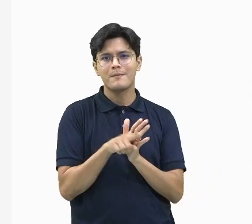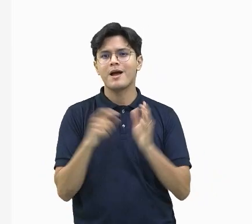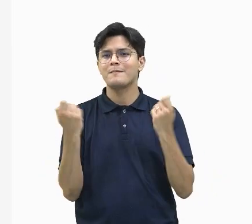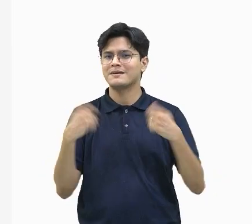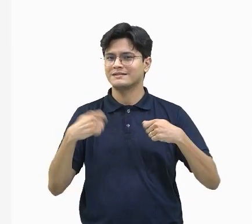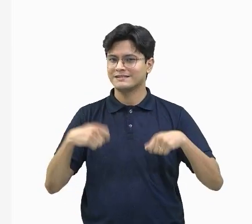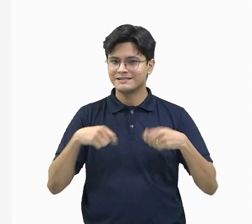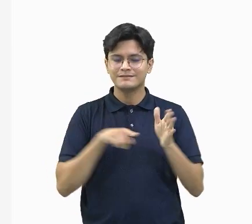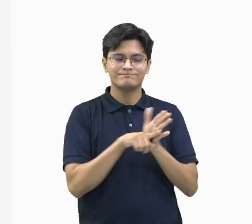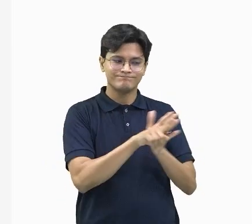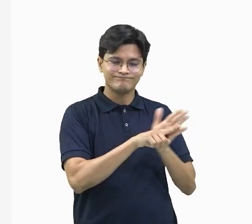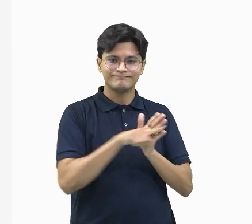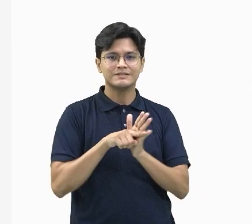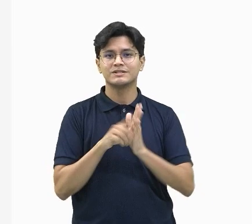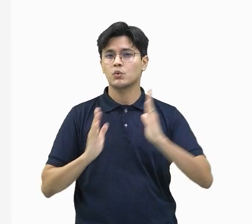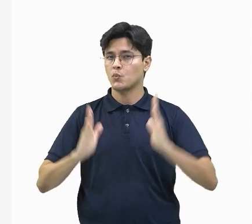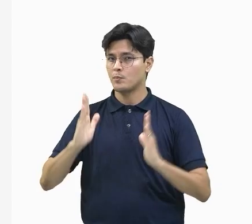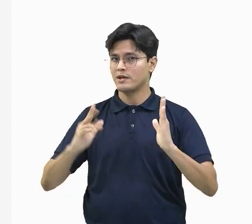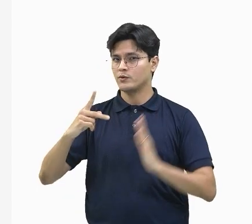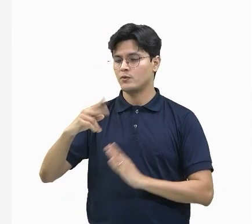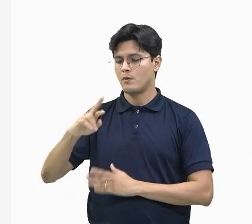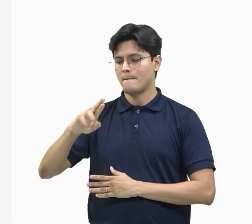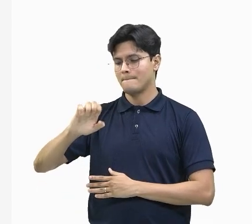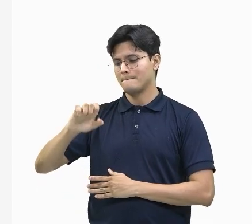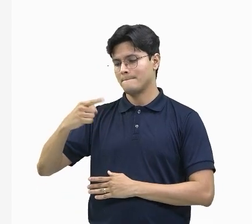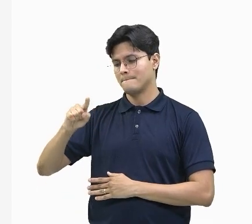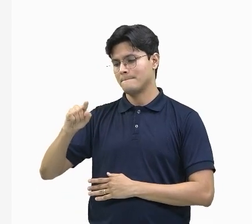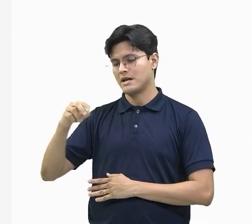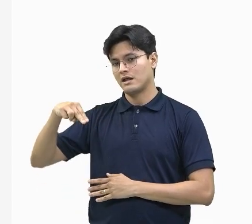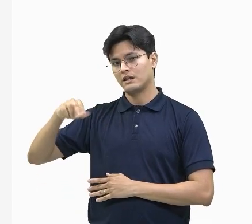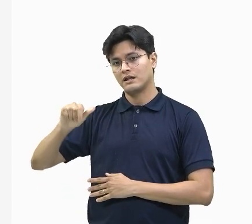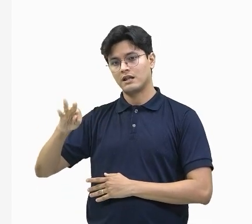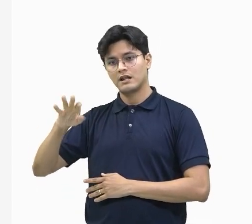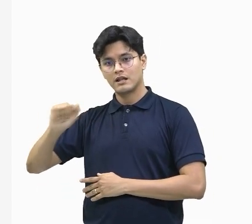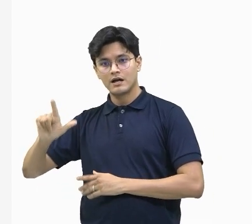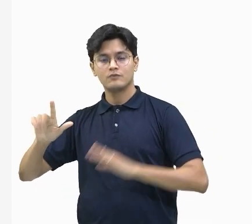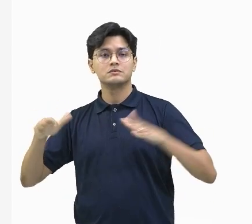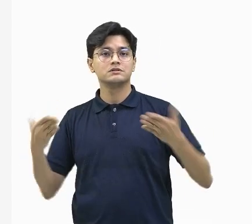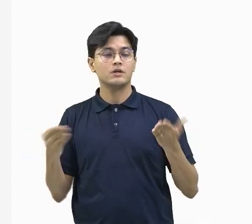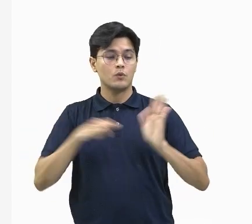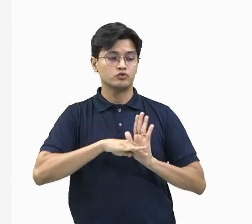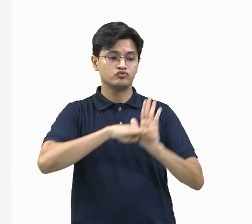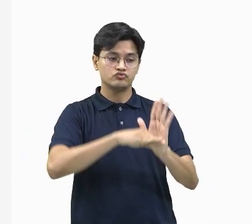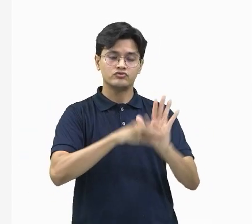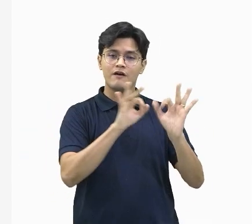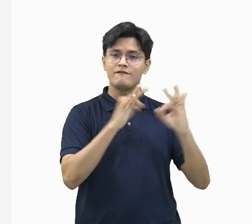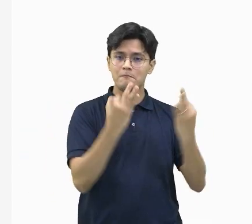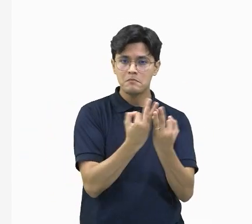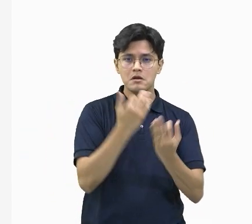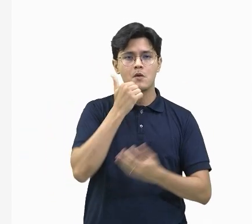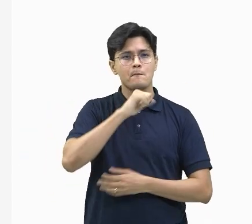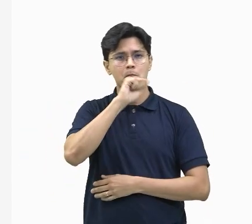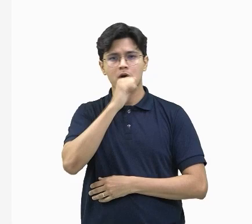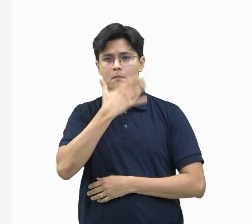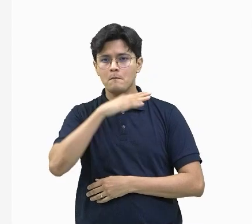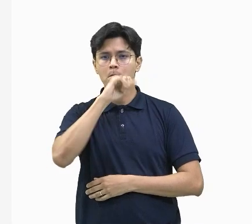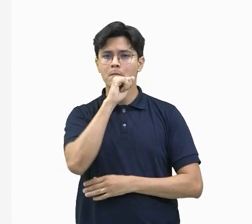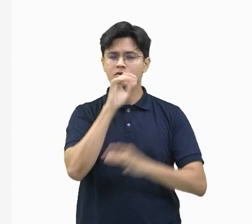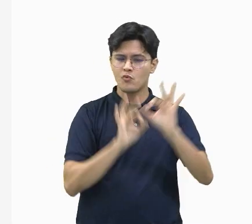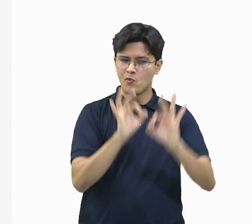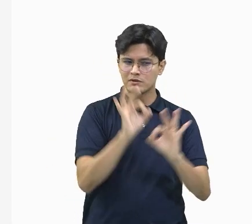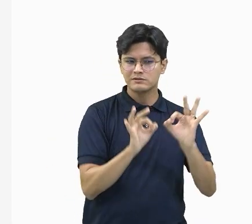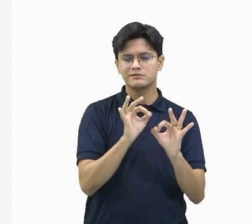condições durante o pré-natal, isso pode auxiliar os médicos e os pais a planejarem o tratamento e os